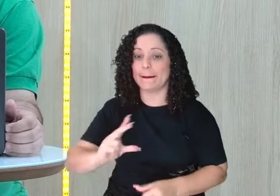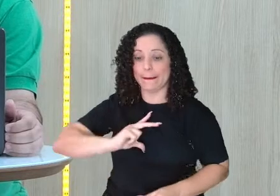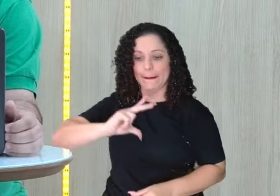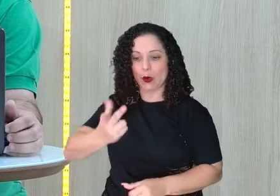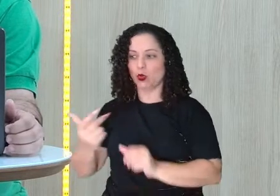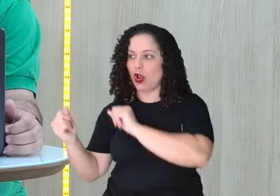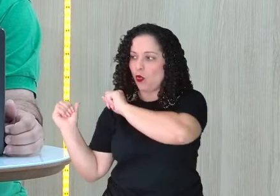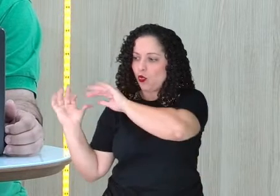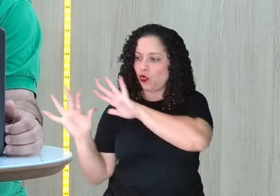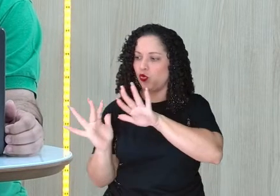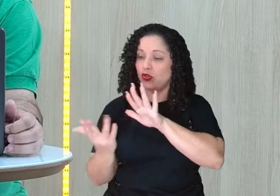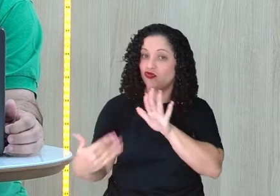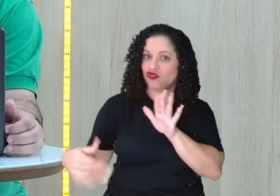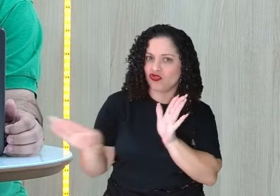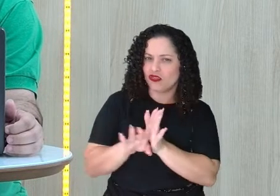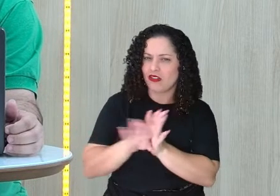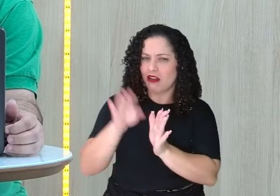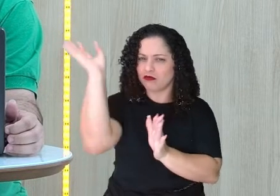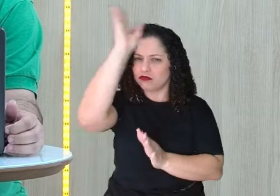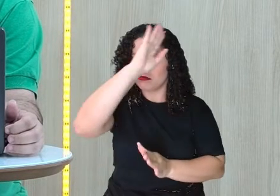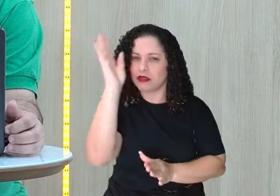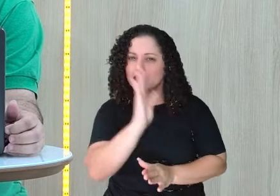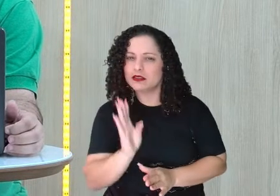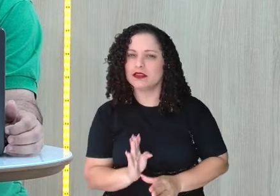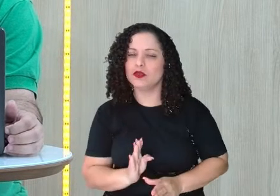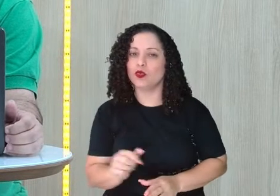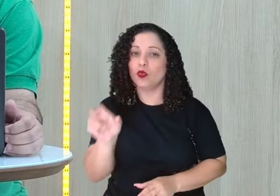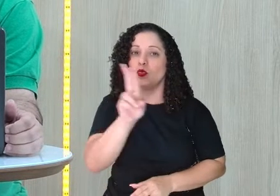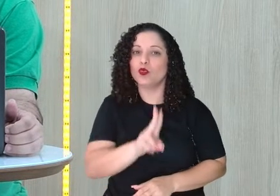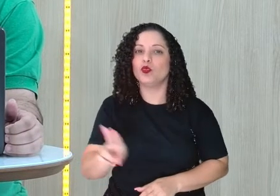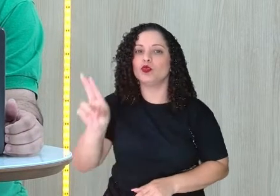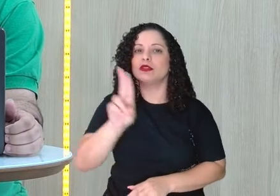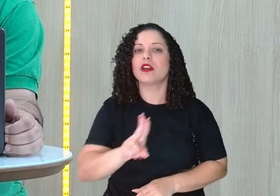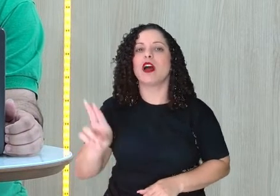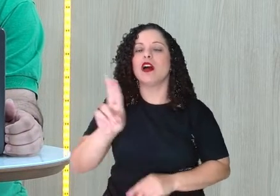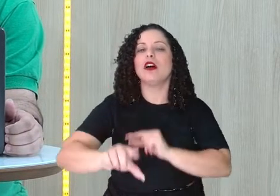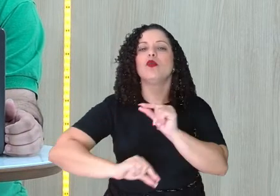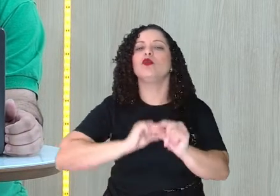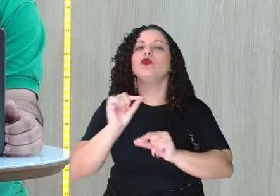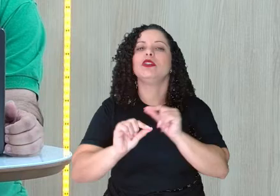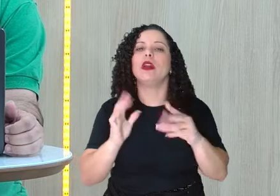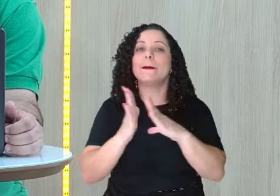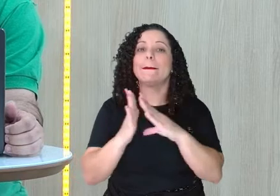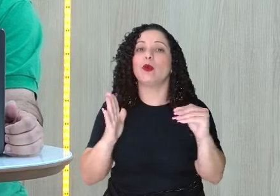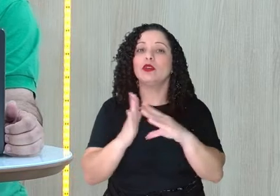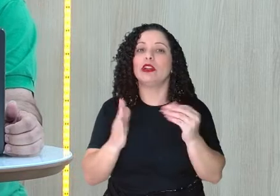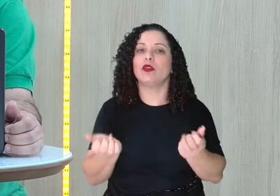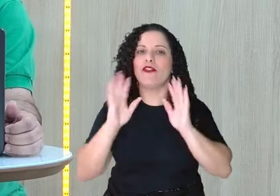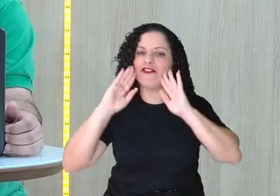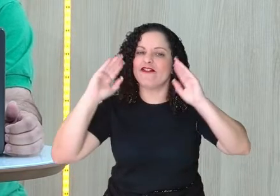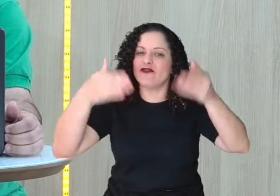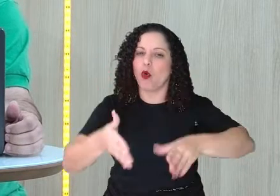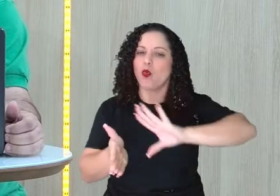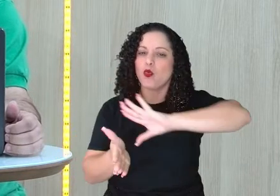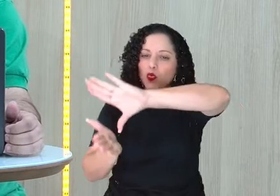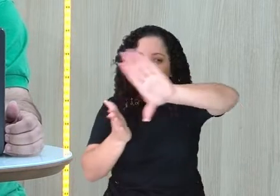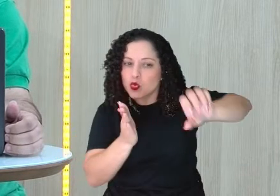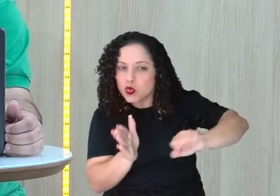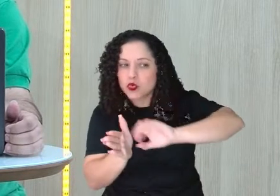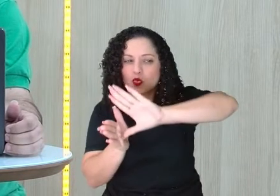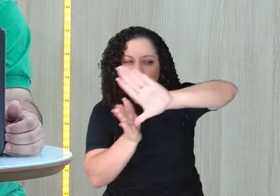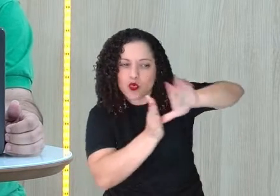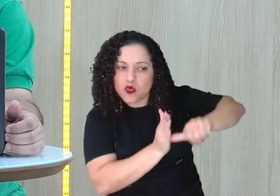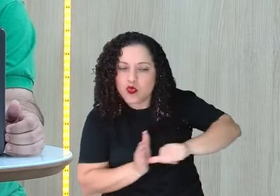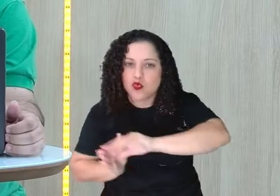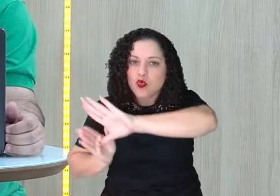Brasil, mas se utilizando de um modelo, né, de colônia de exploração, diferente do modelo